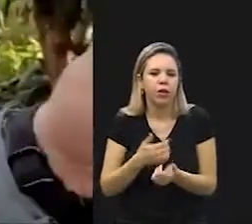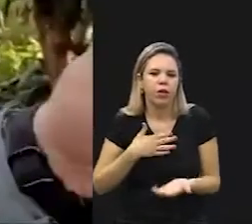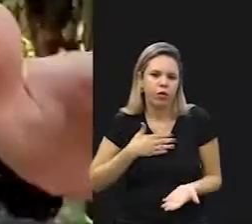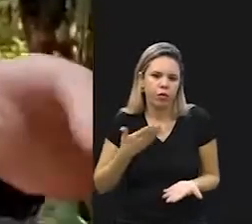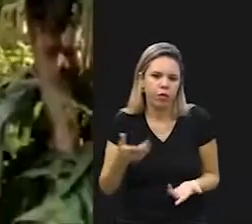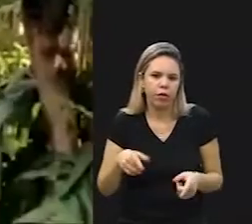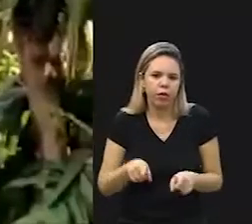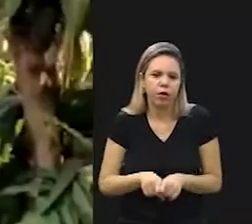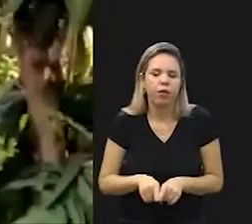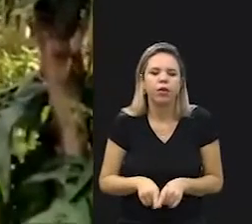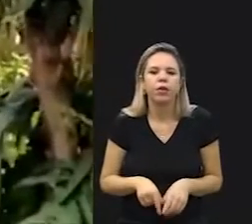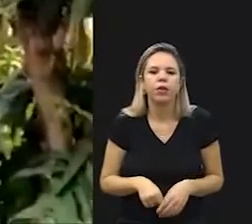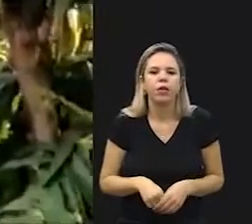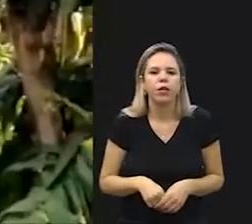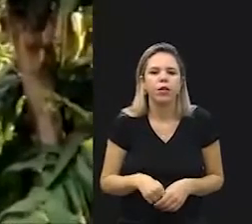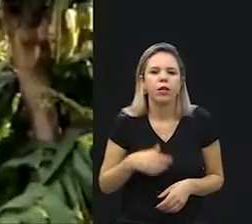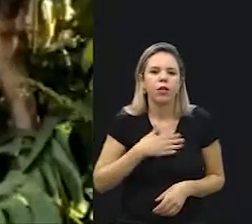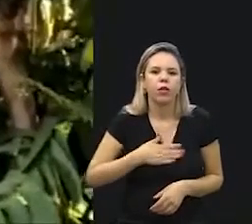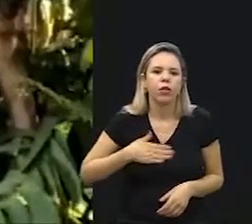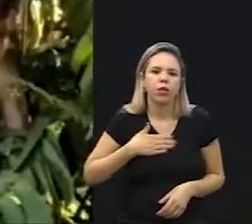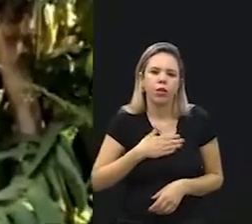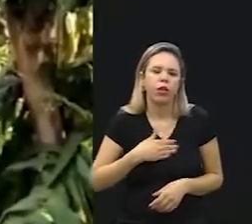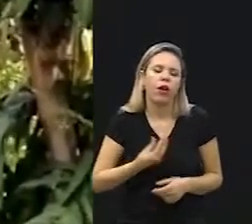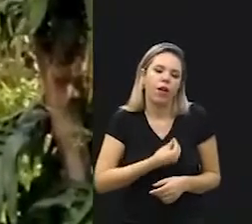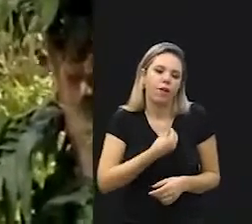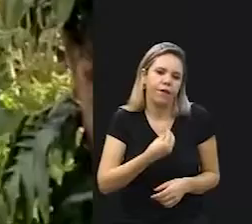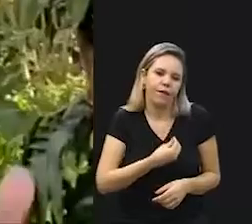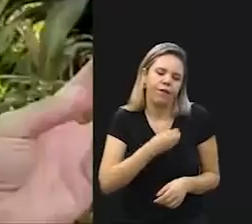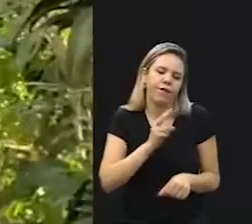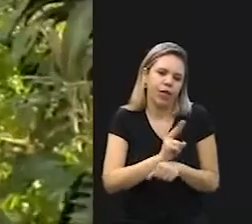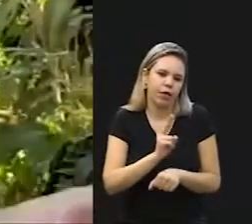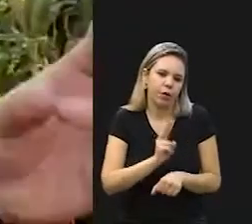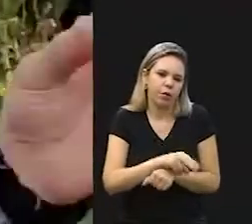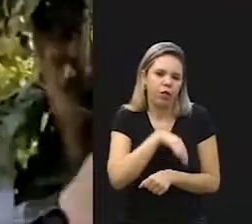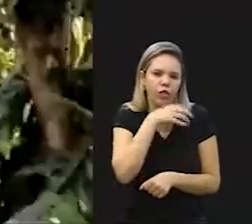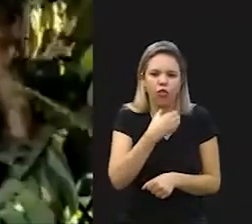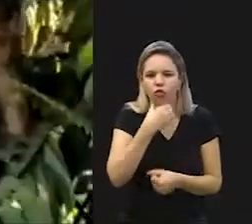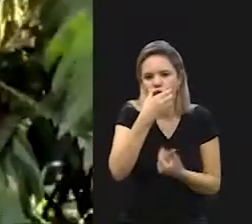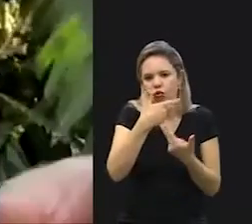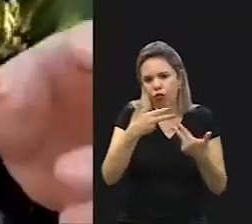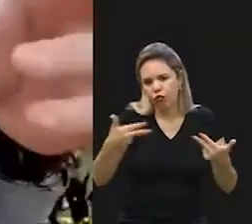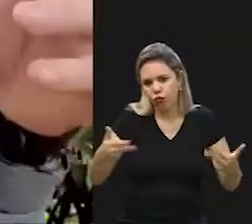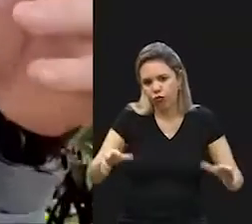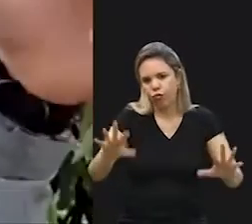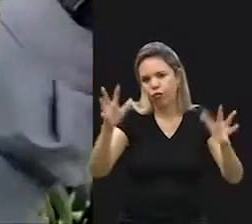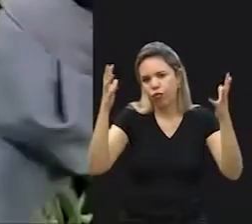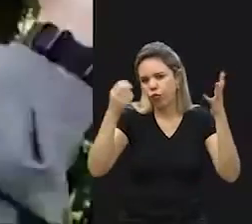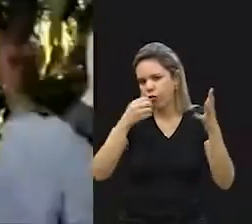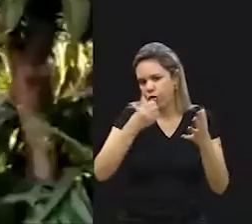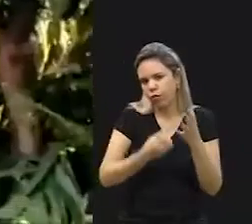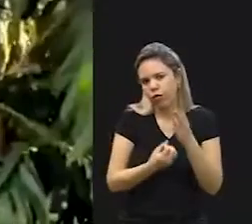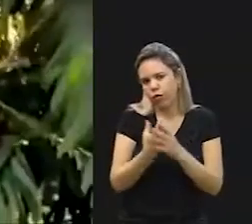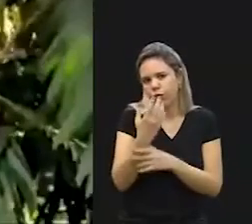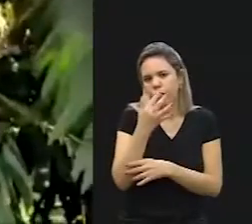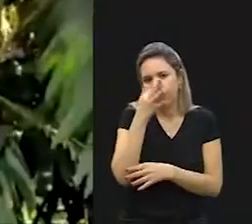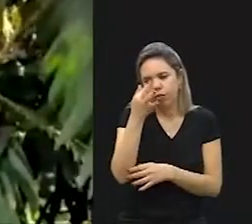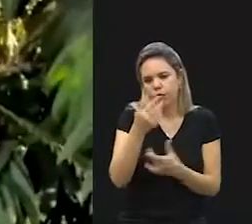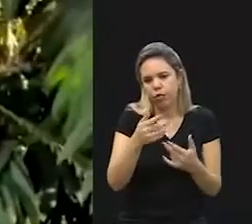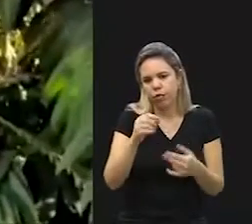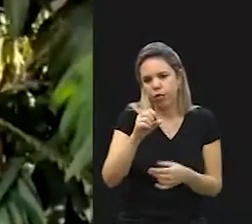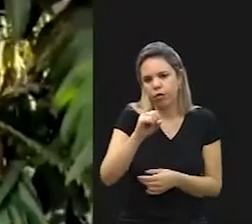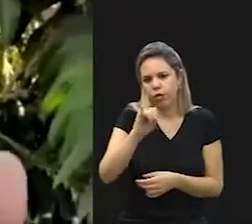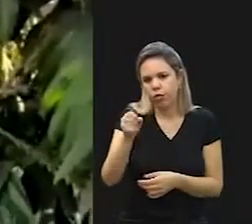mim. E acaba sendo um refúgio para a vida selvagem, porque aqui tem muita fruta, muita vegetação, fica muito próximo da Serra do